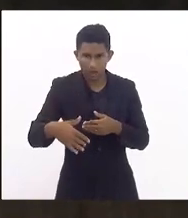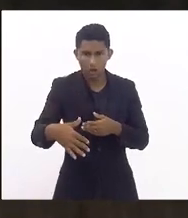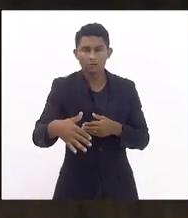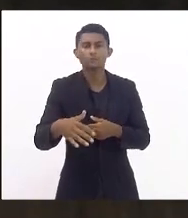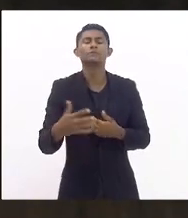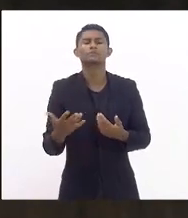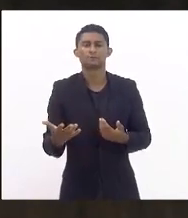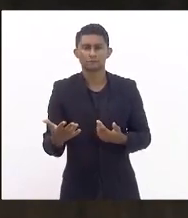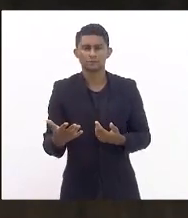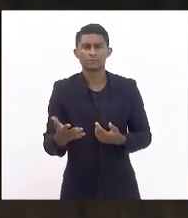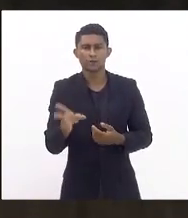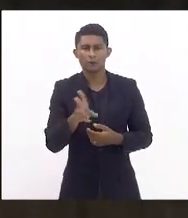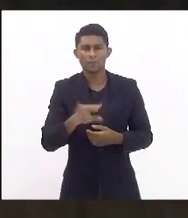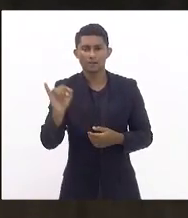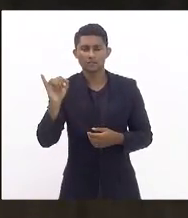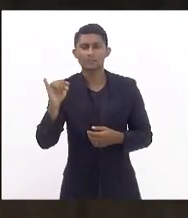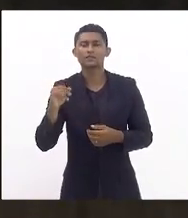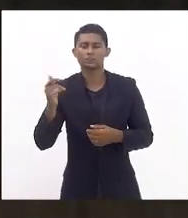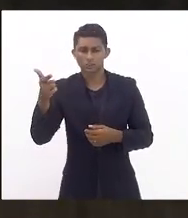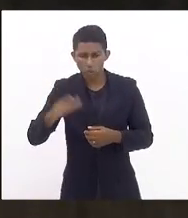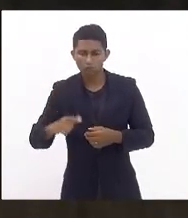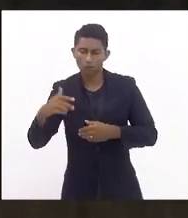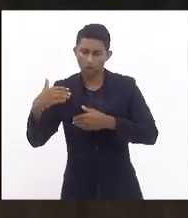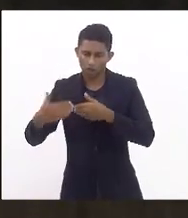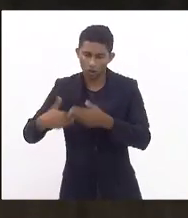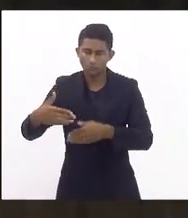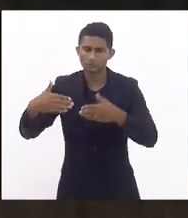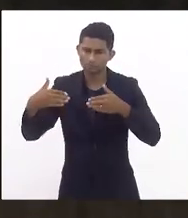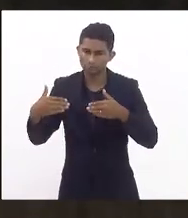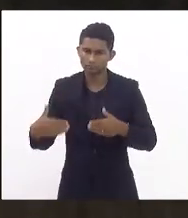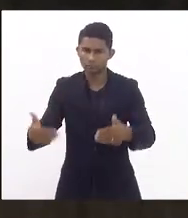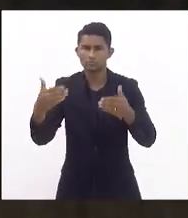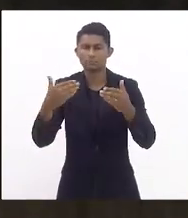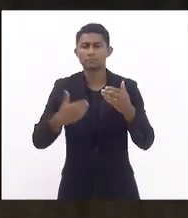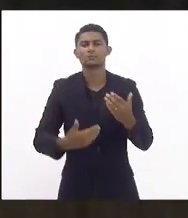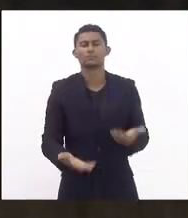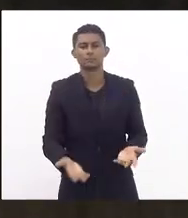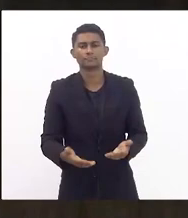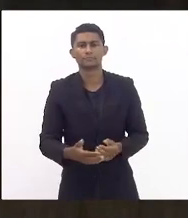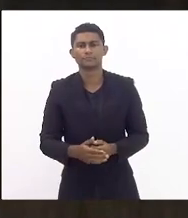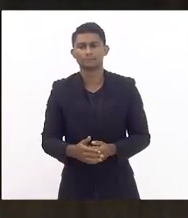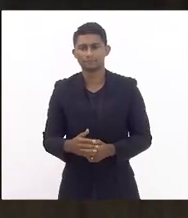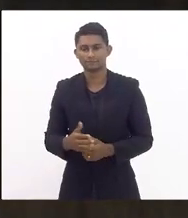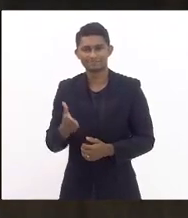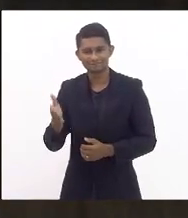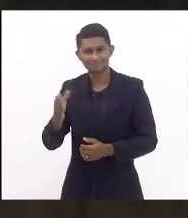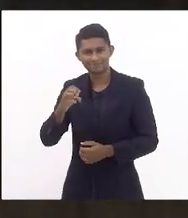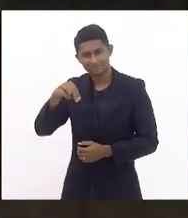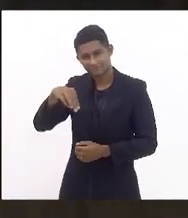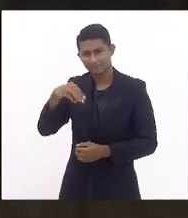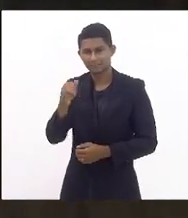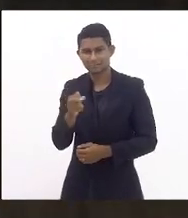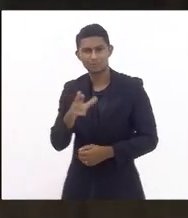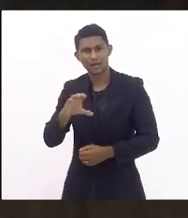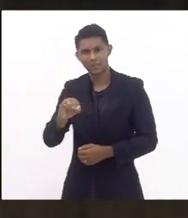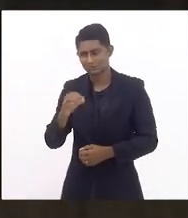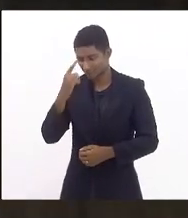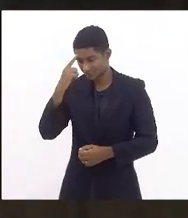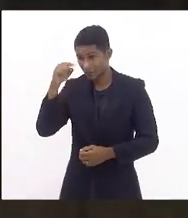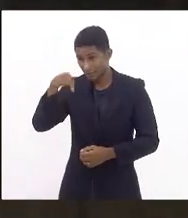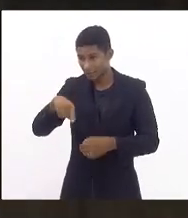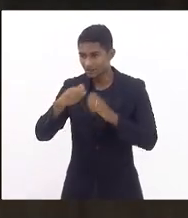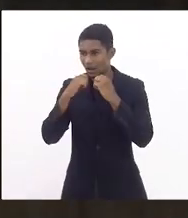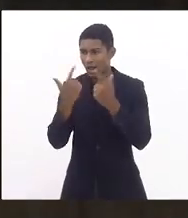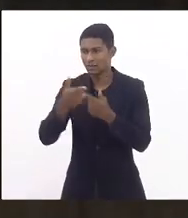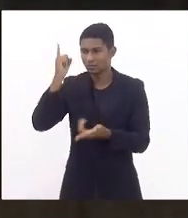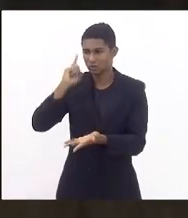daqui a uma semana esse processo vai seguir em frente. Deputado Márcio, nós fizemos um acordo aqui dentro